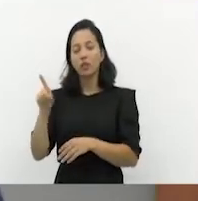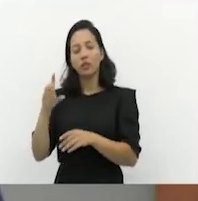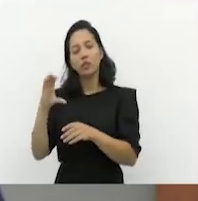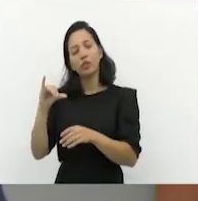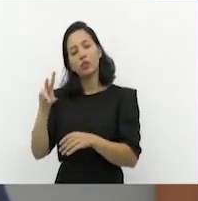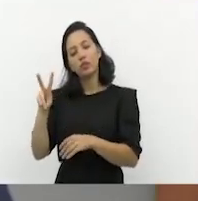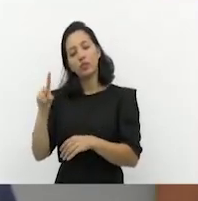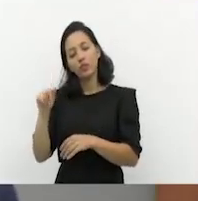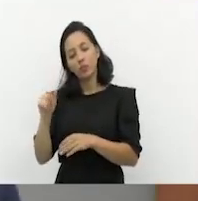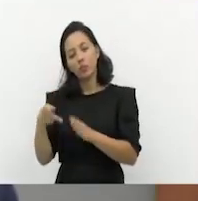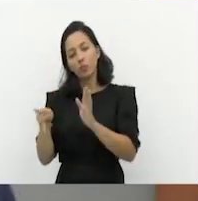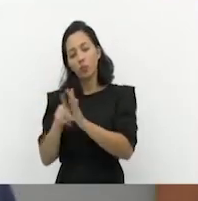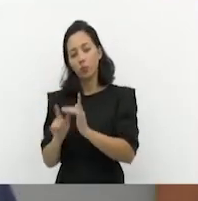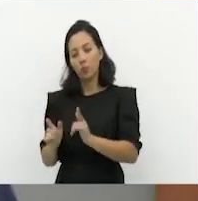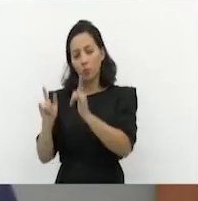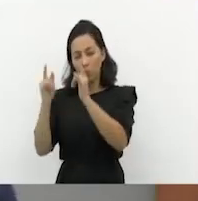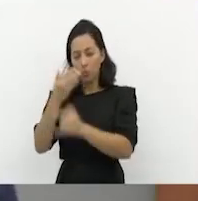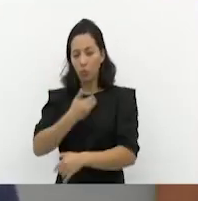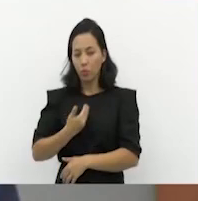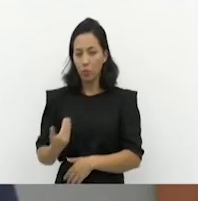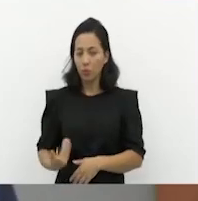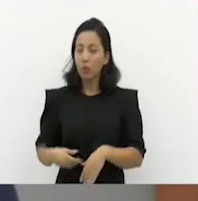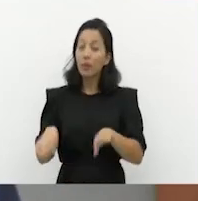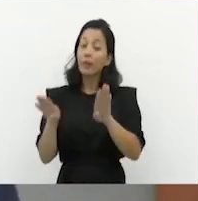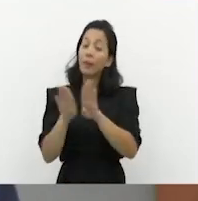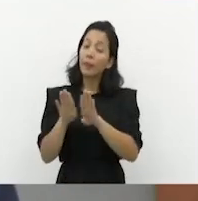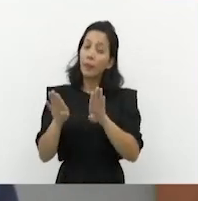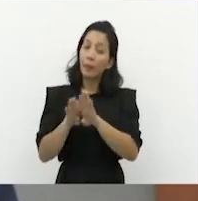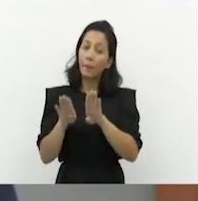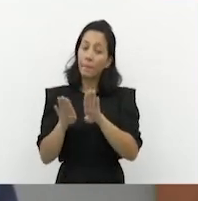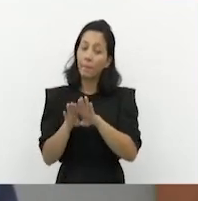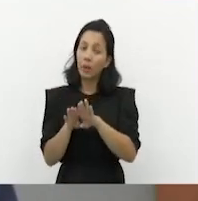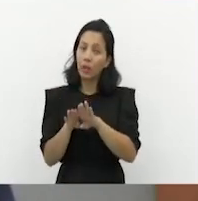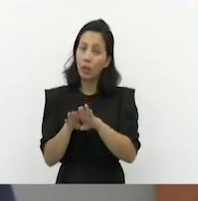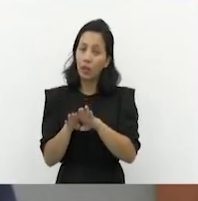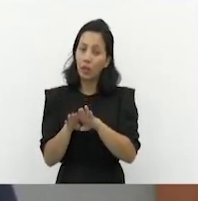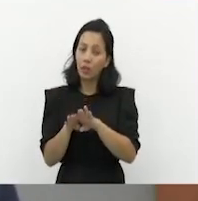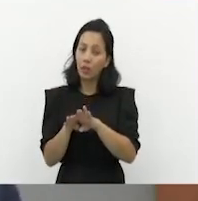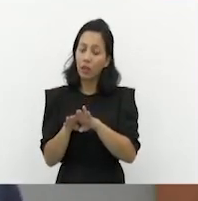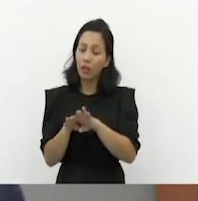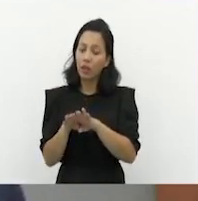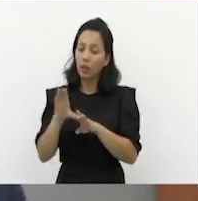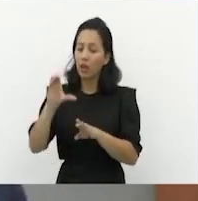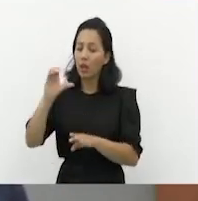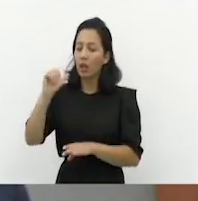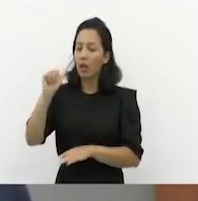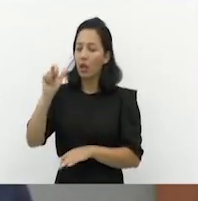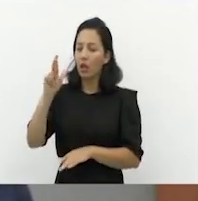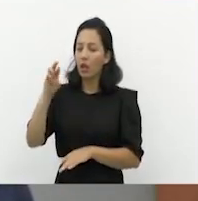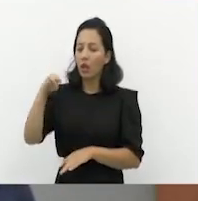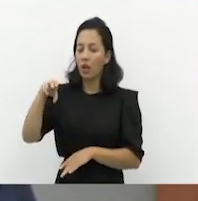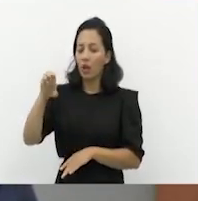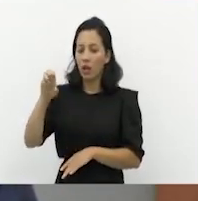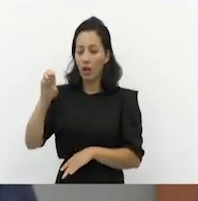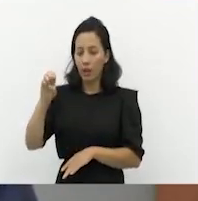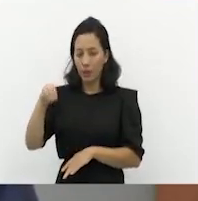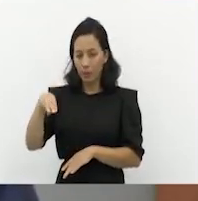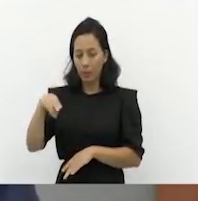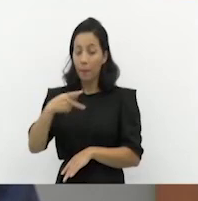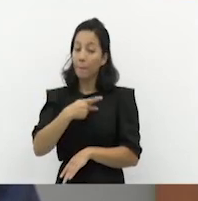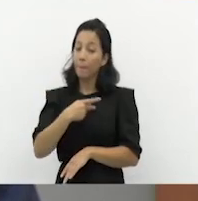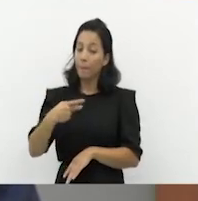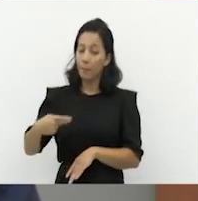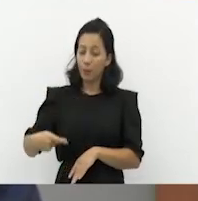Patrimônio Público, além da senhora Carmen Silva Campos, que é presidente do Sindicato